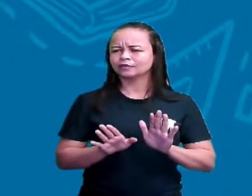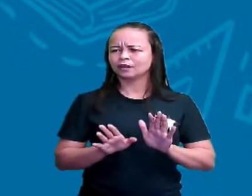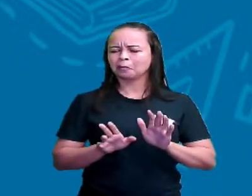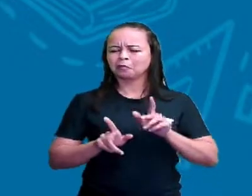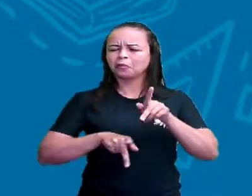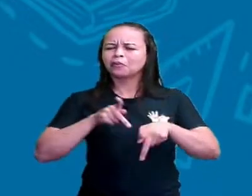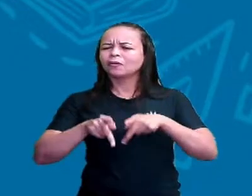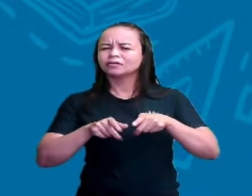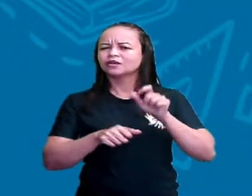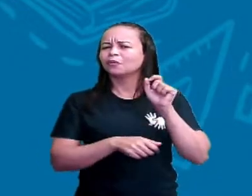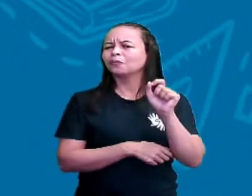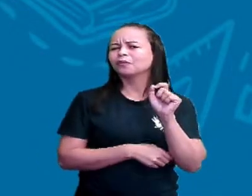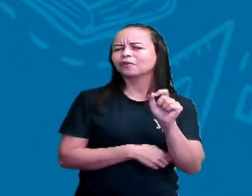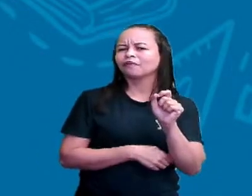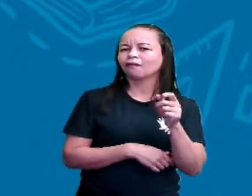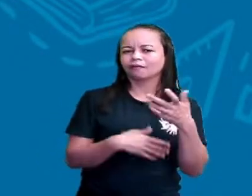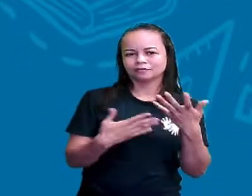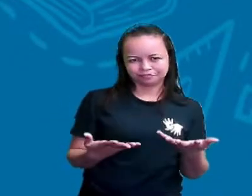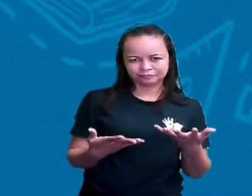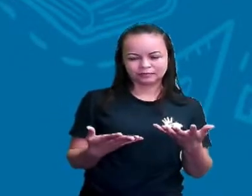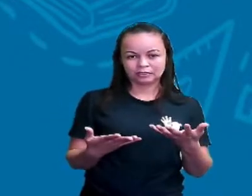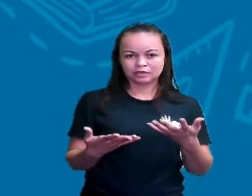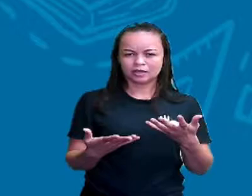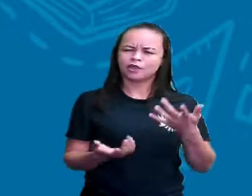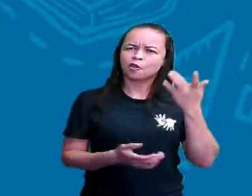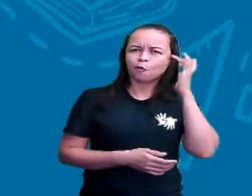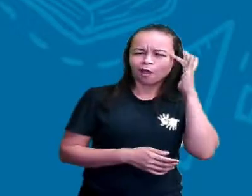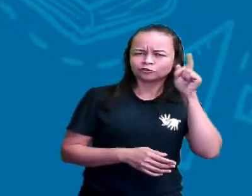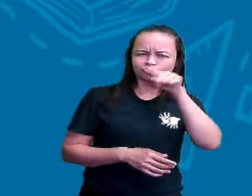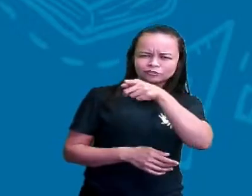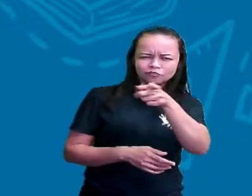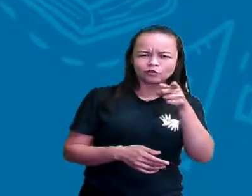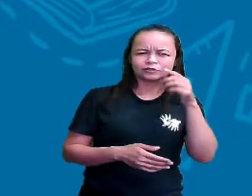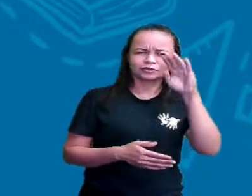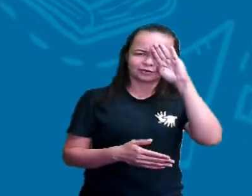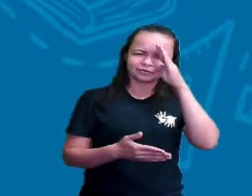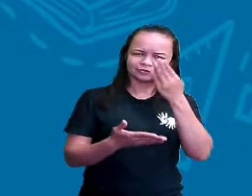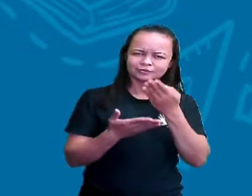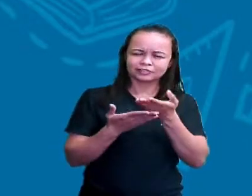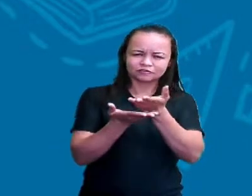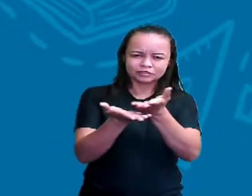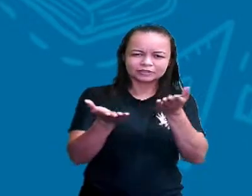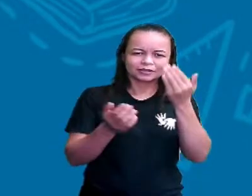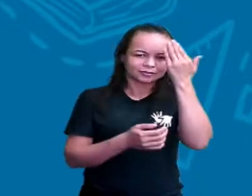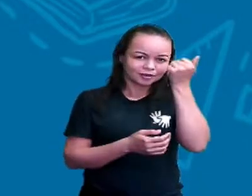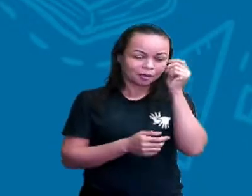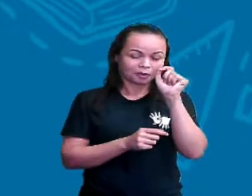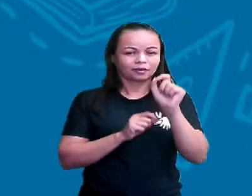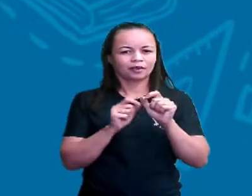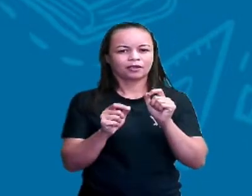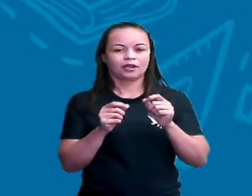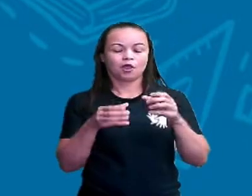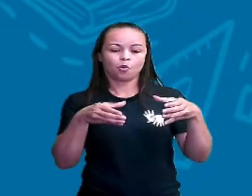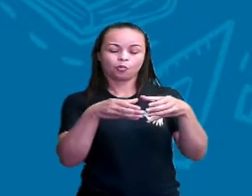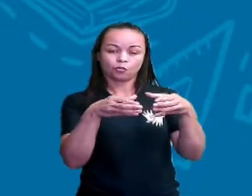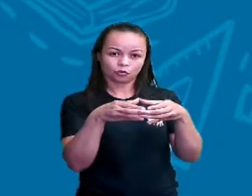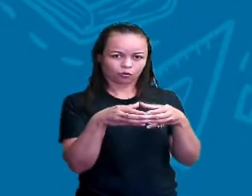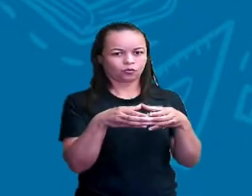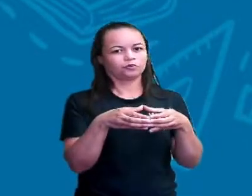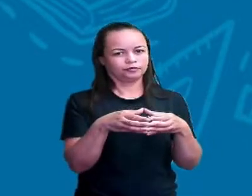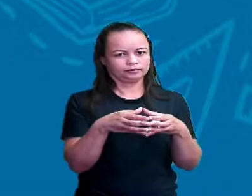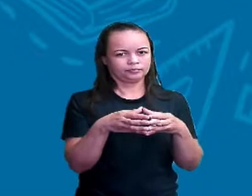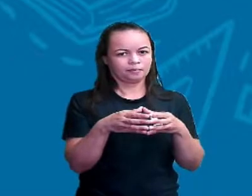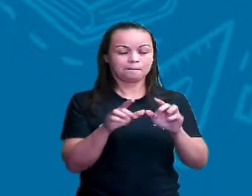importante a gente saber, obviamente, acredito que vocês devam saber, né? O que é população, é o conjunto de habitantes, mas se não sabe também